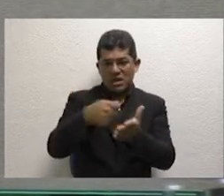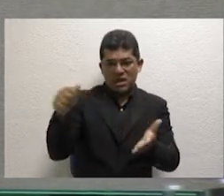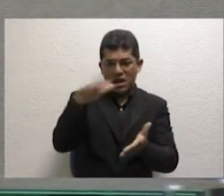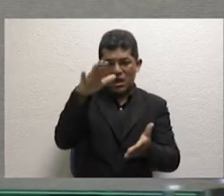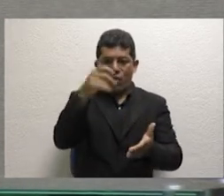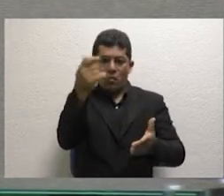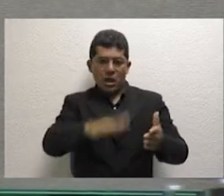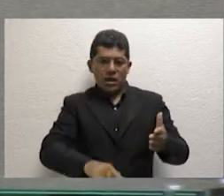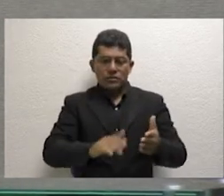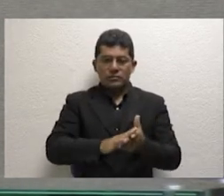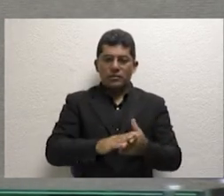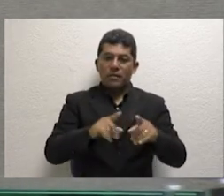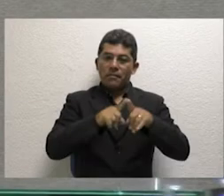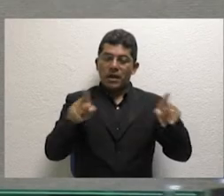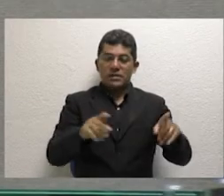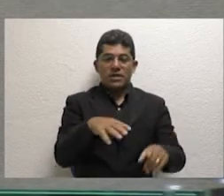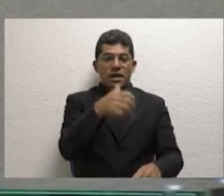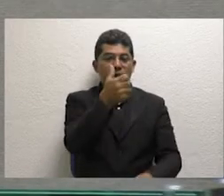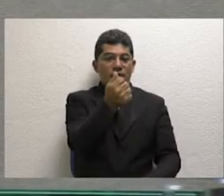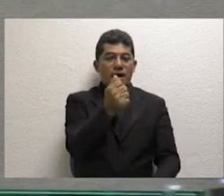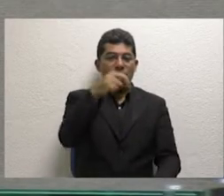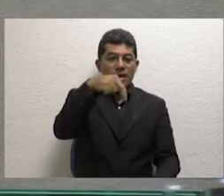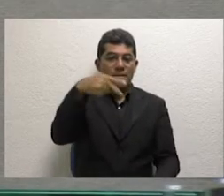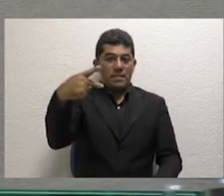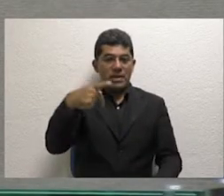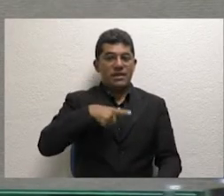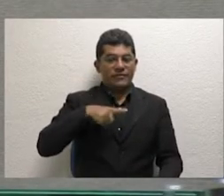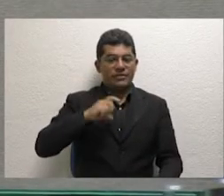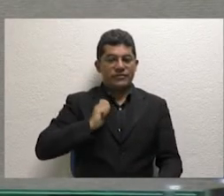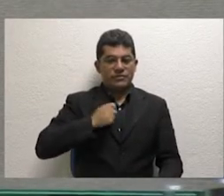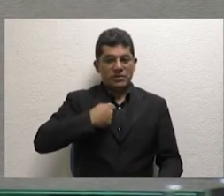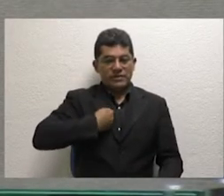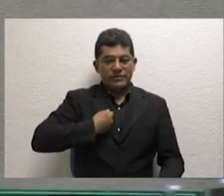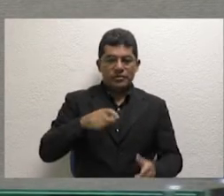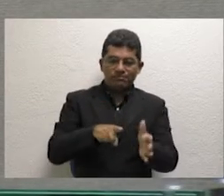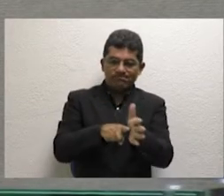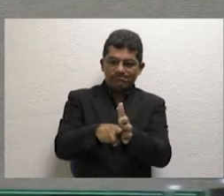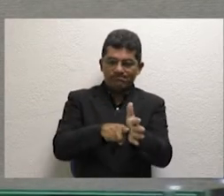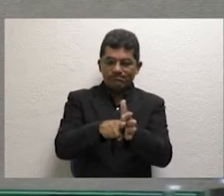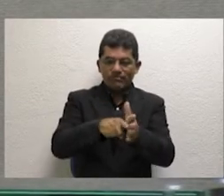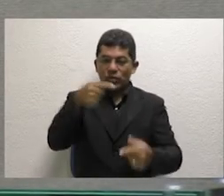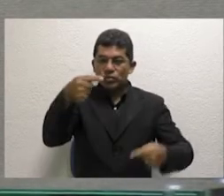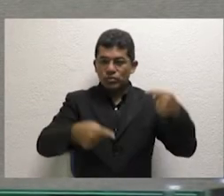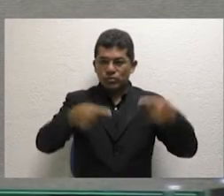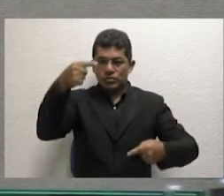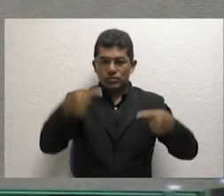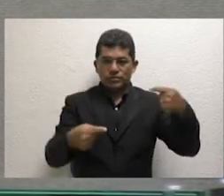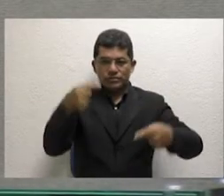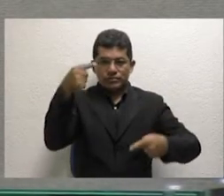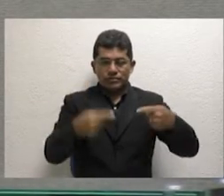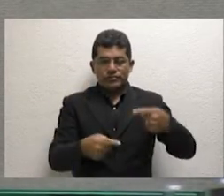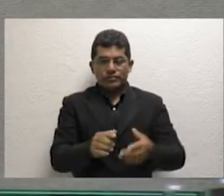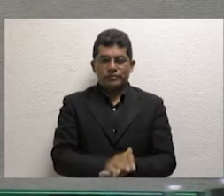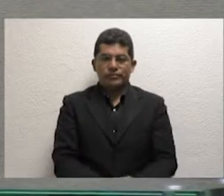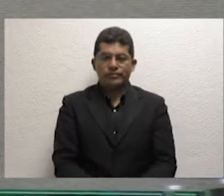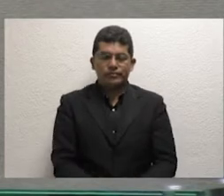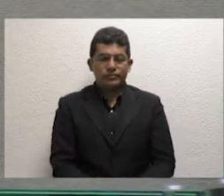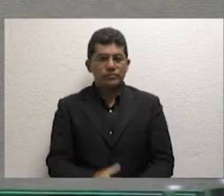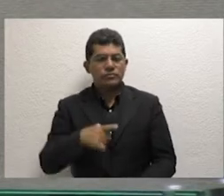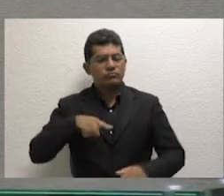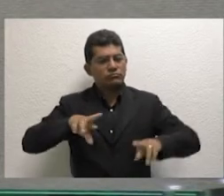questão é a ANP agora está fazendo um trabalho específico uma discussão sobre as